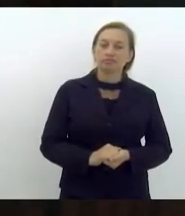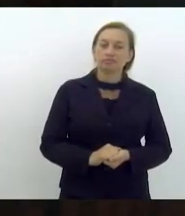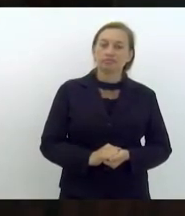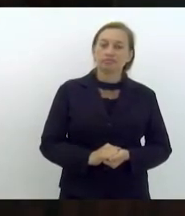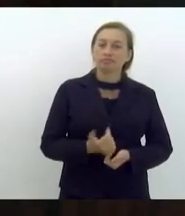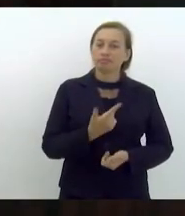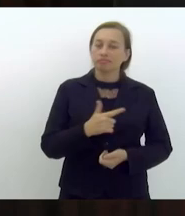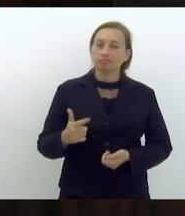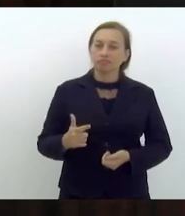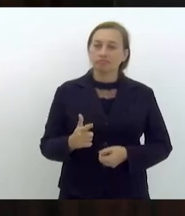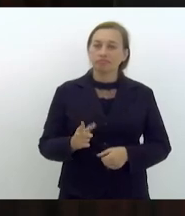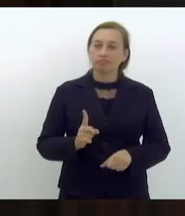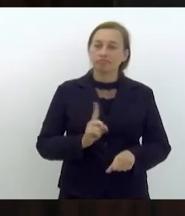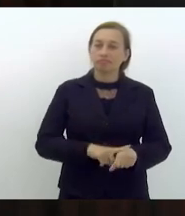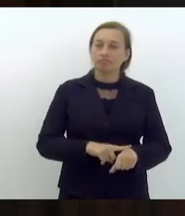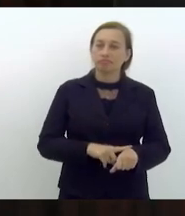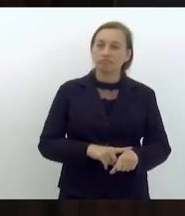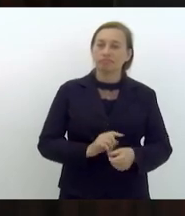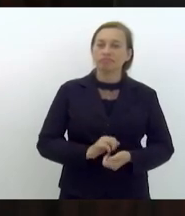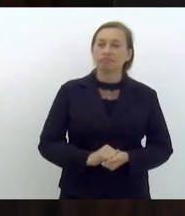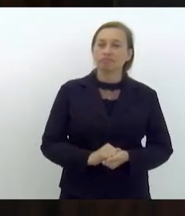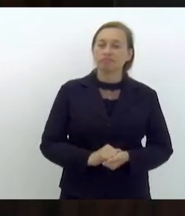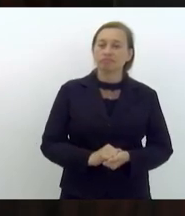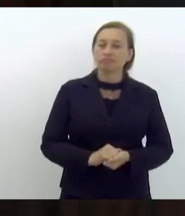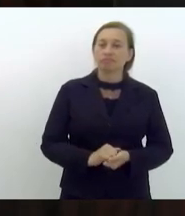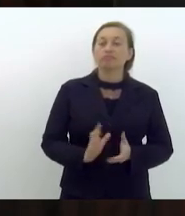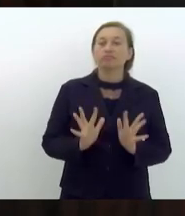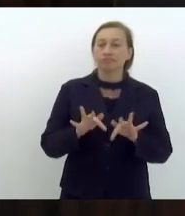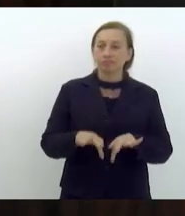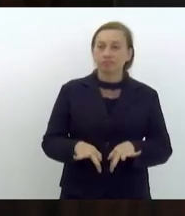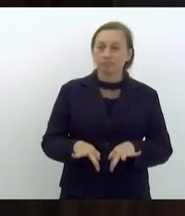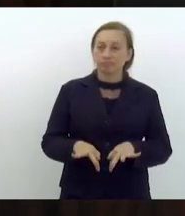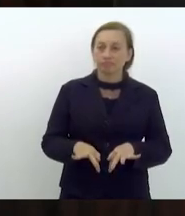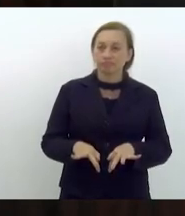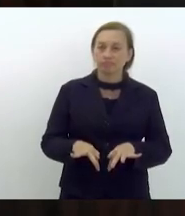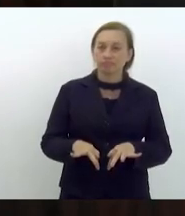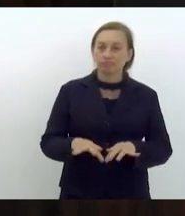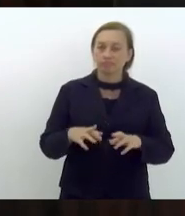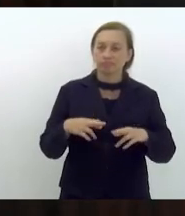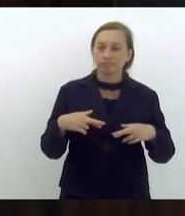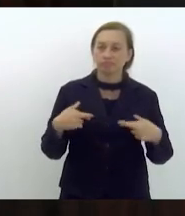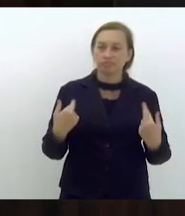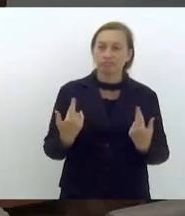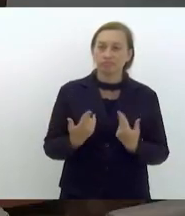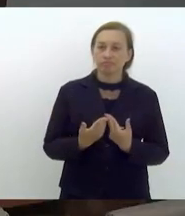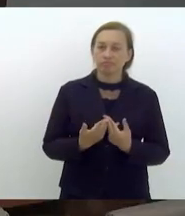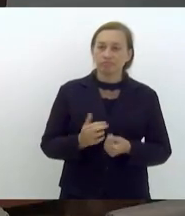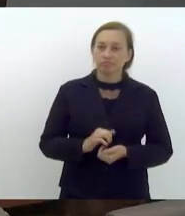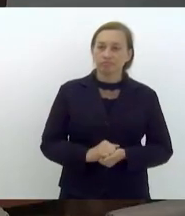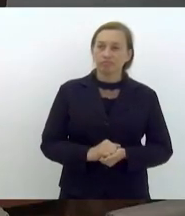não havendo mais tempo o regimental declara encerrada presente sessão